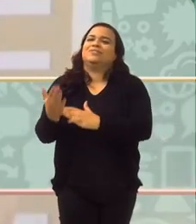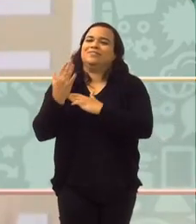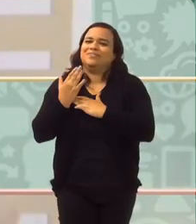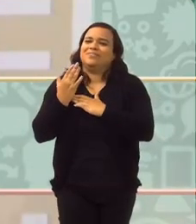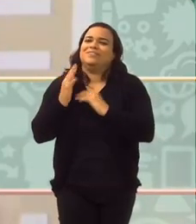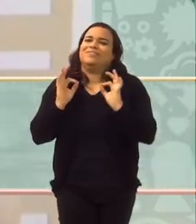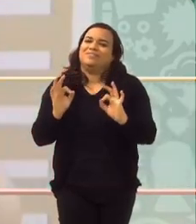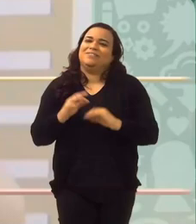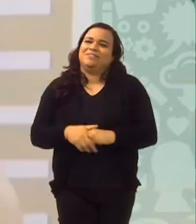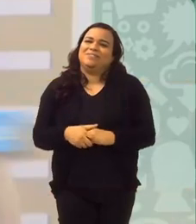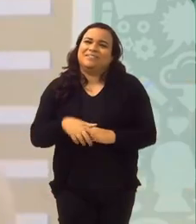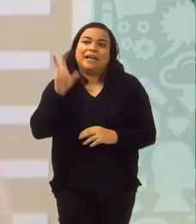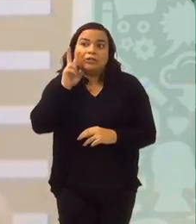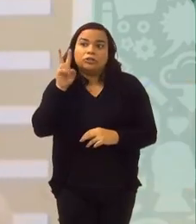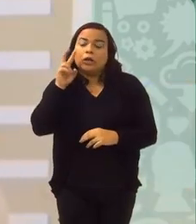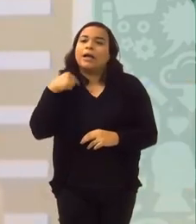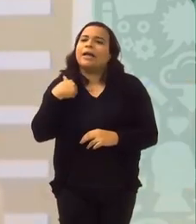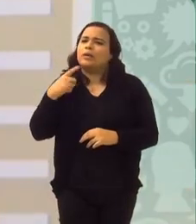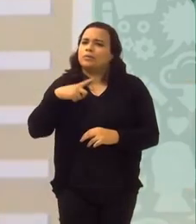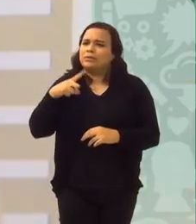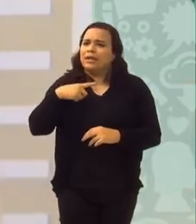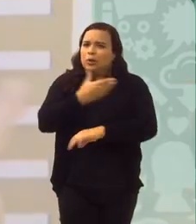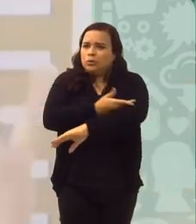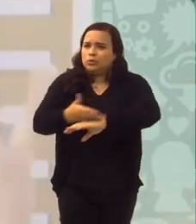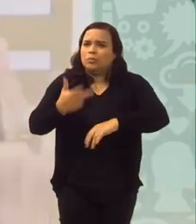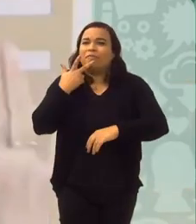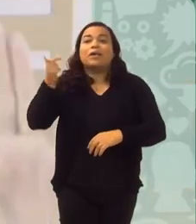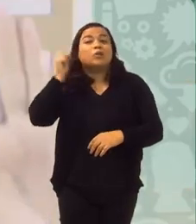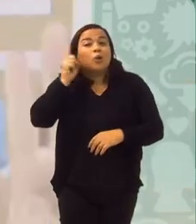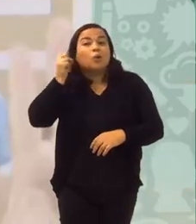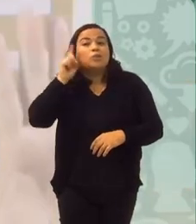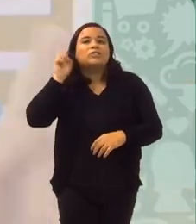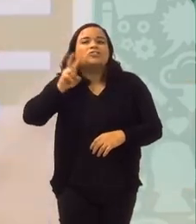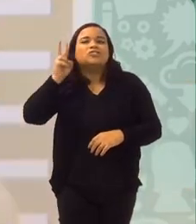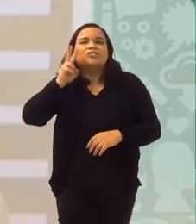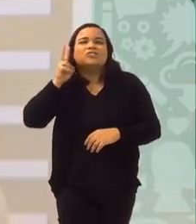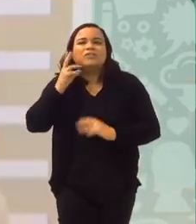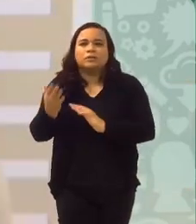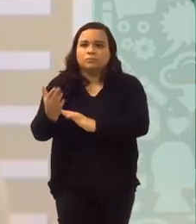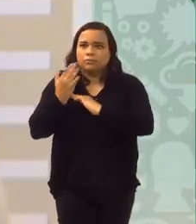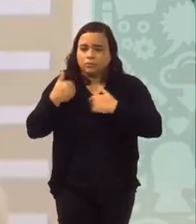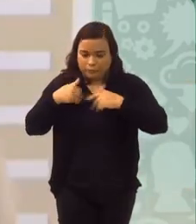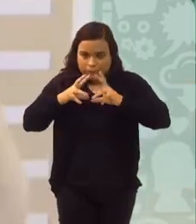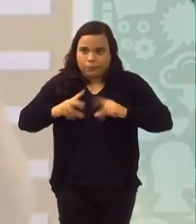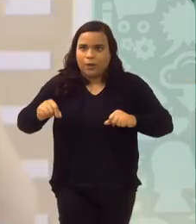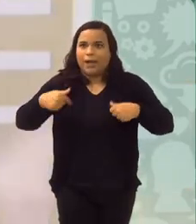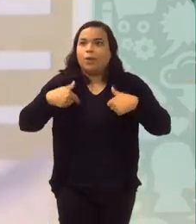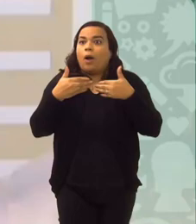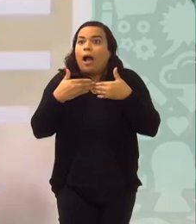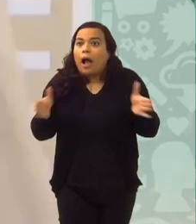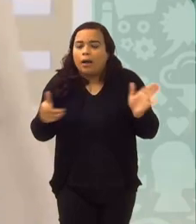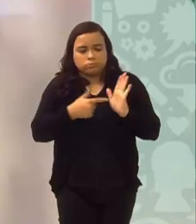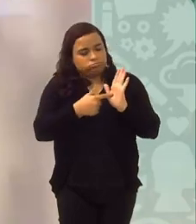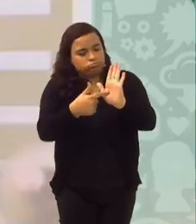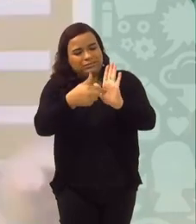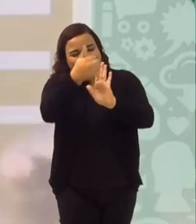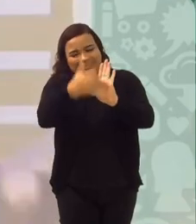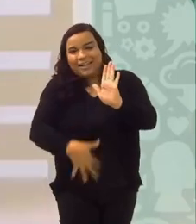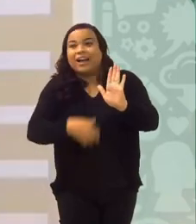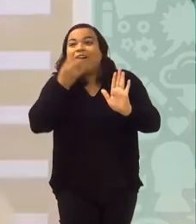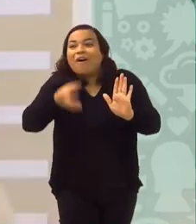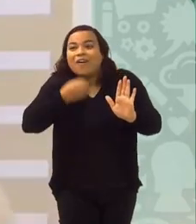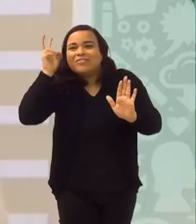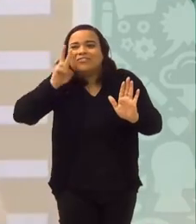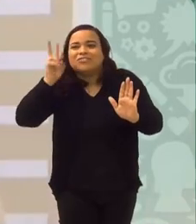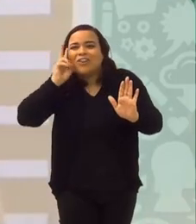curada por esse lugar das histórias. As histórias, eu costumo dizer que as histórias me curam todos os dias. Que quando eu abro uma história para alguém, para um público,